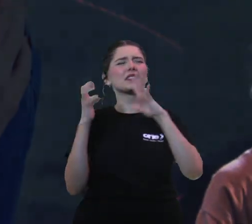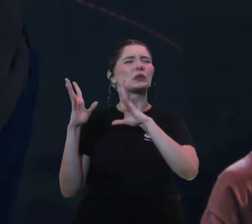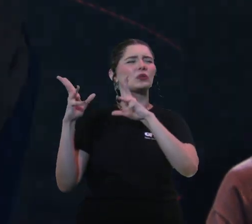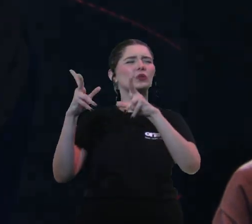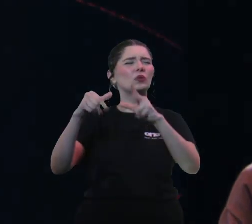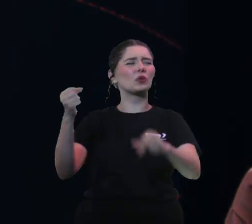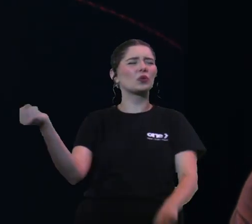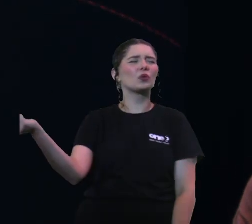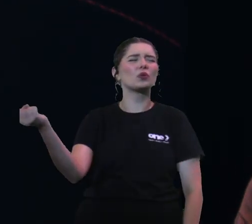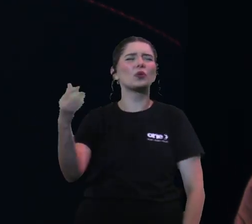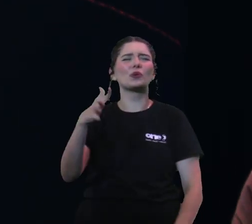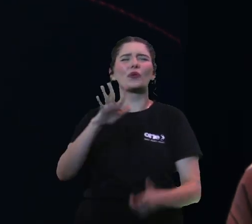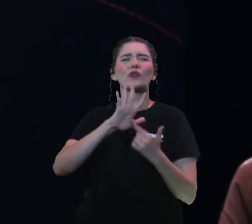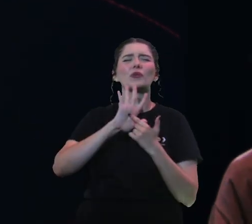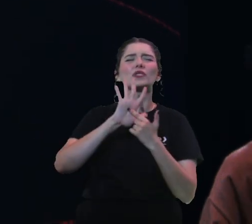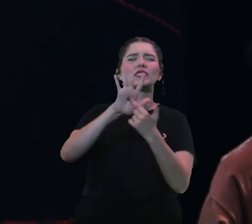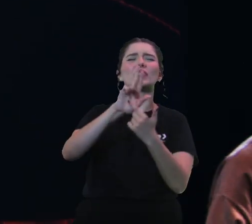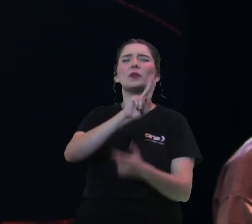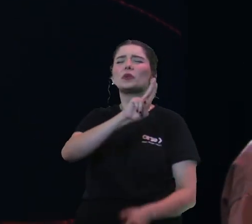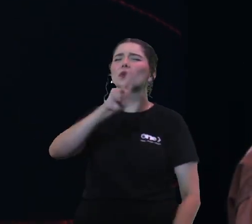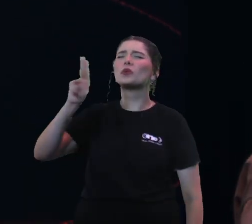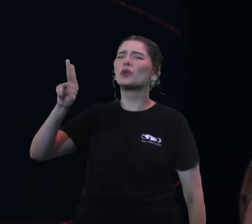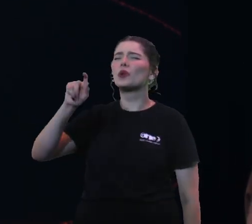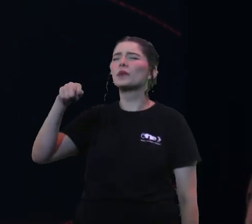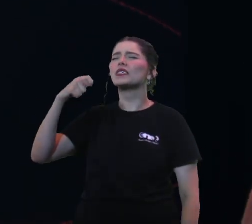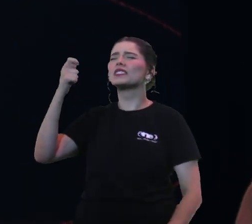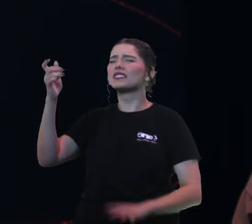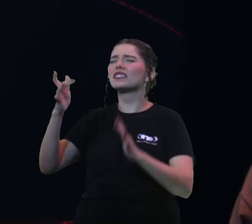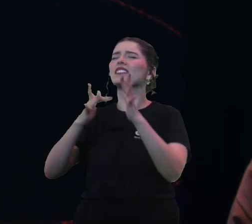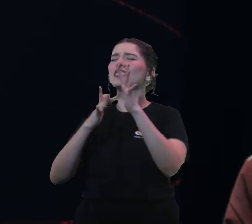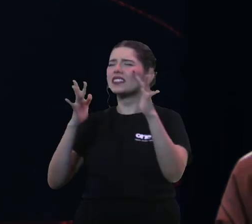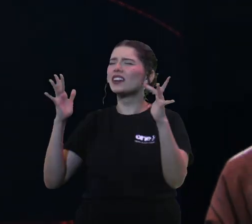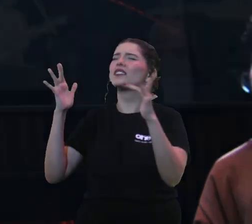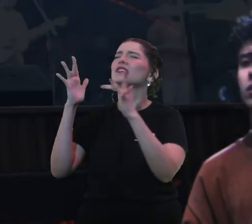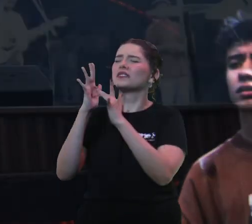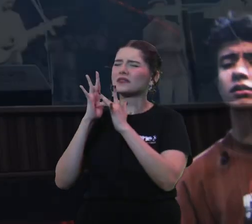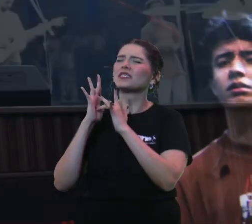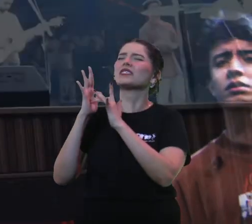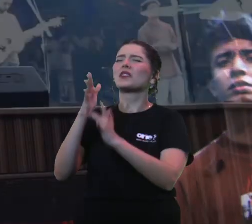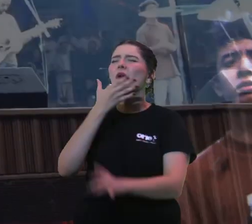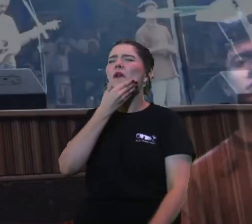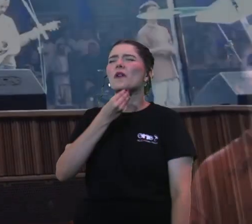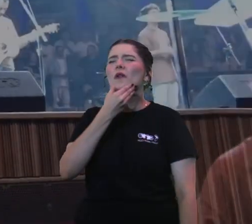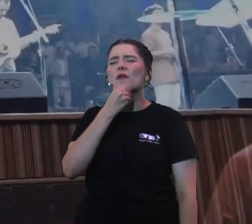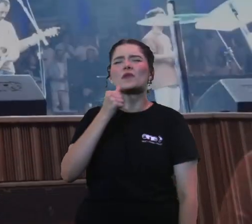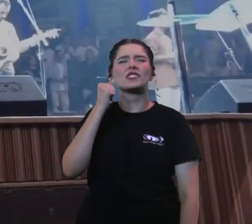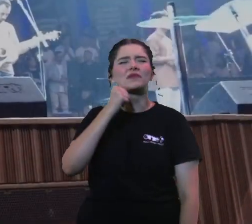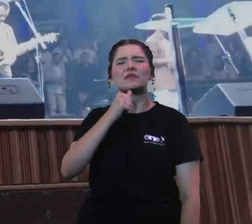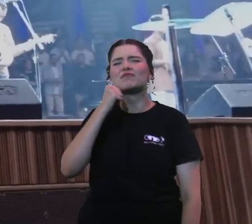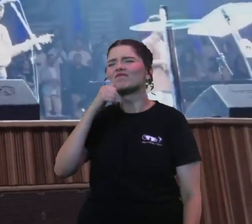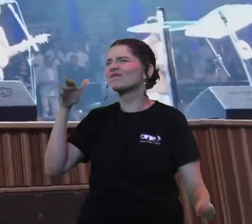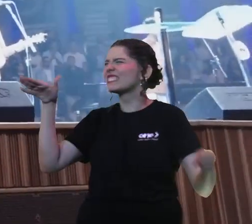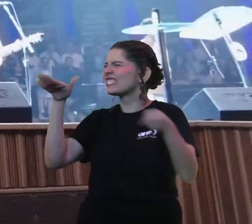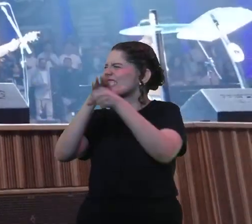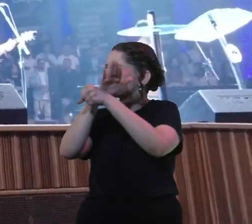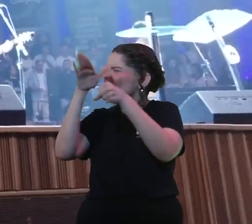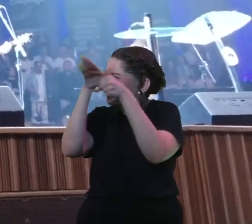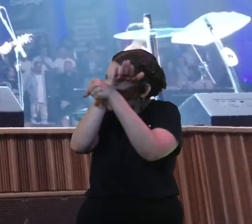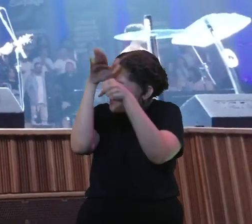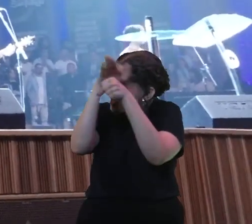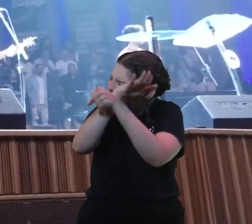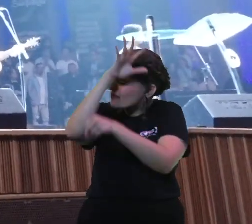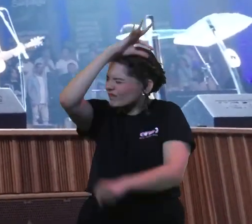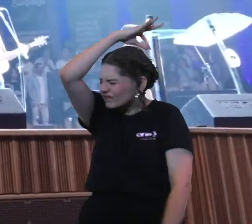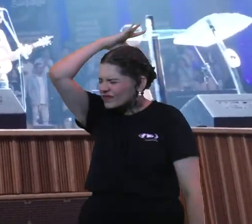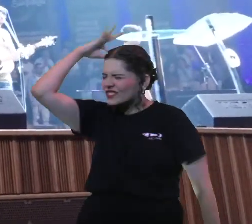uma revolução por essa terra e vão transformar a realidade por onde passam. Mas são homens e mulheres cheias do Espírito, que amam ao Senhor e têm os